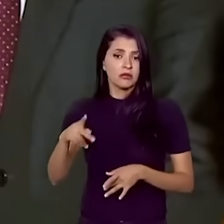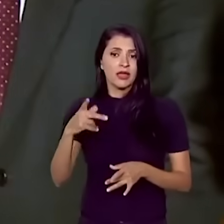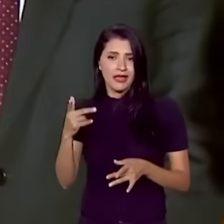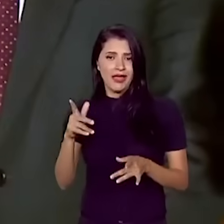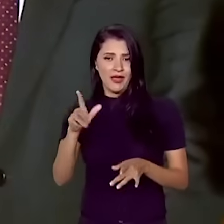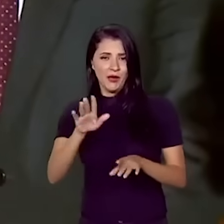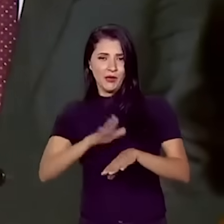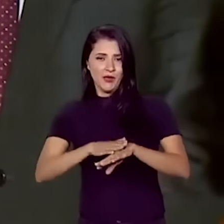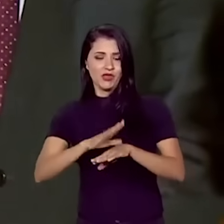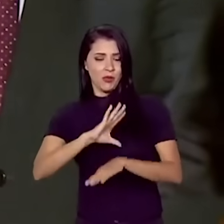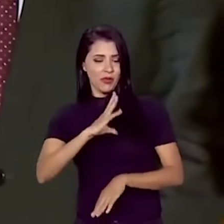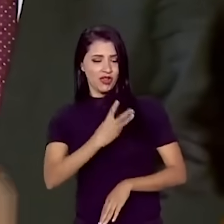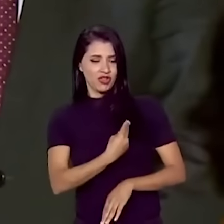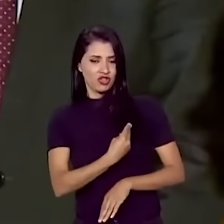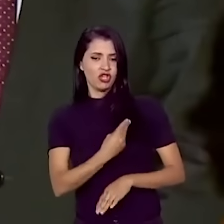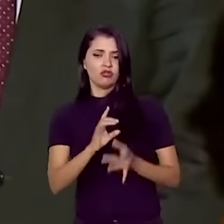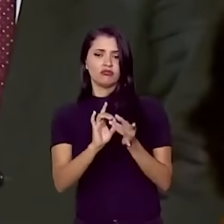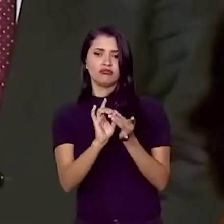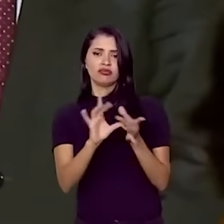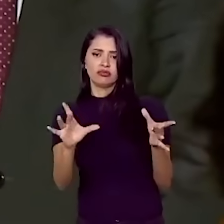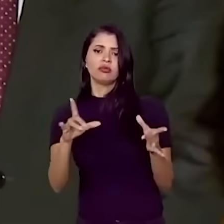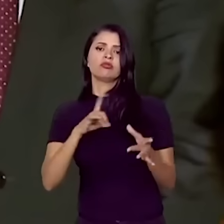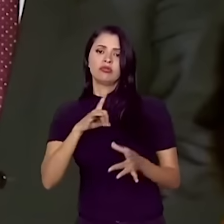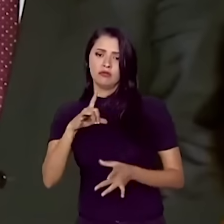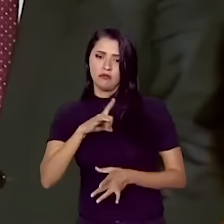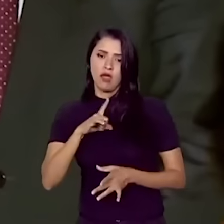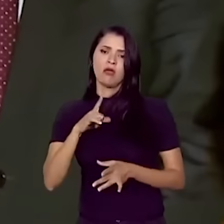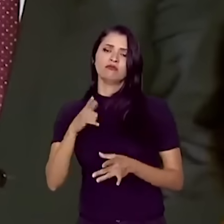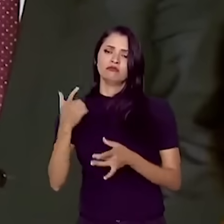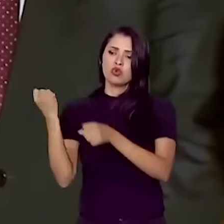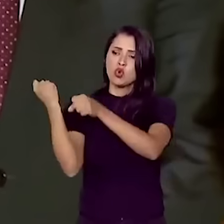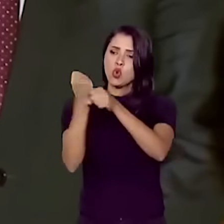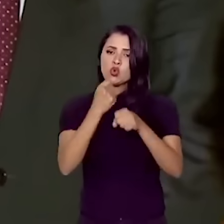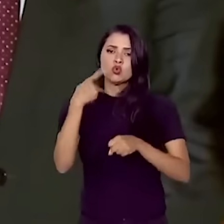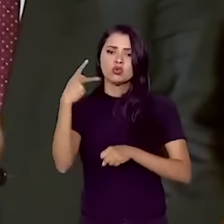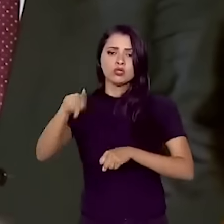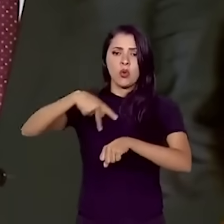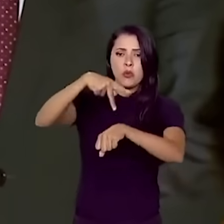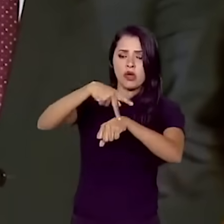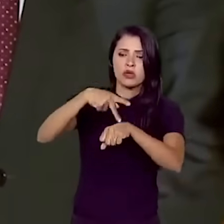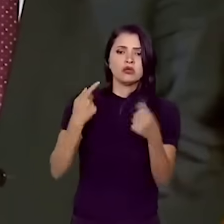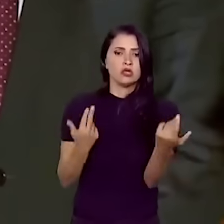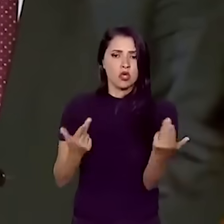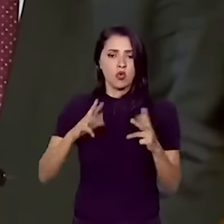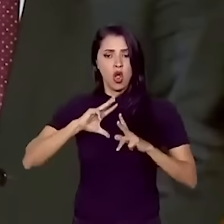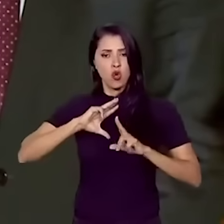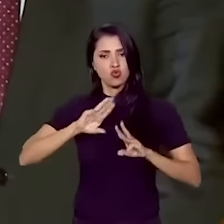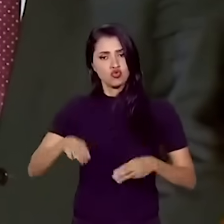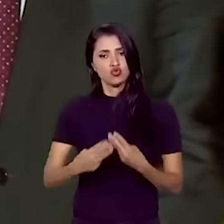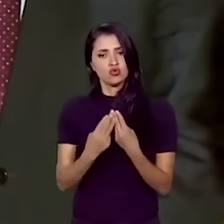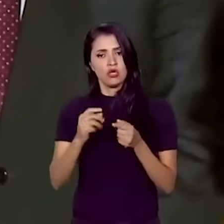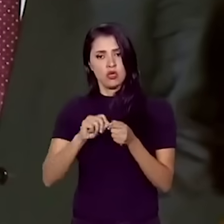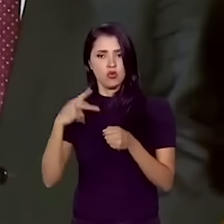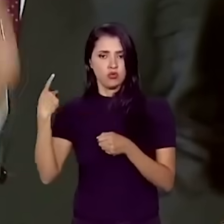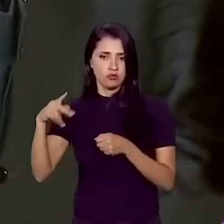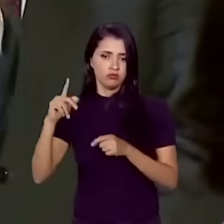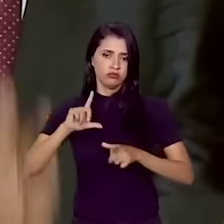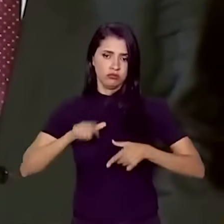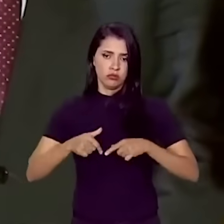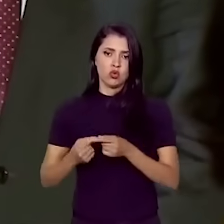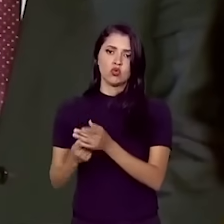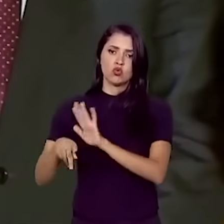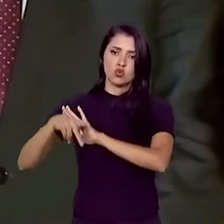os palestinos tiverem liberdade de construir o seu país como os judeus construíram dele.